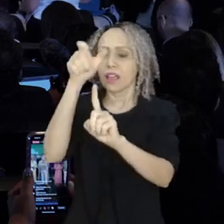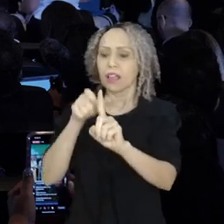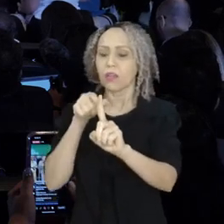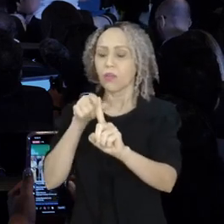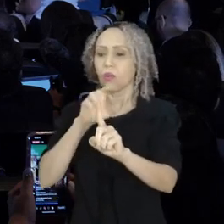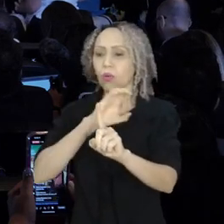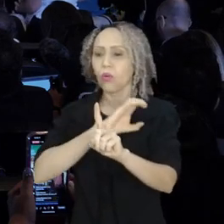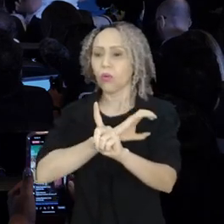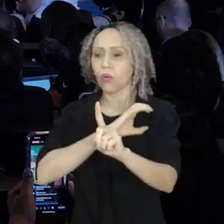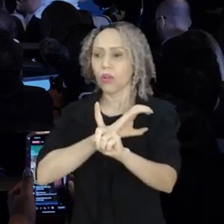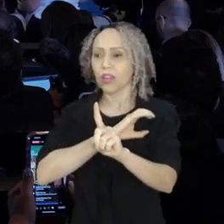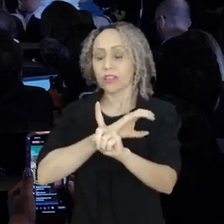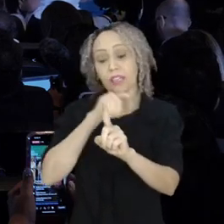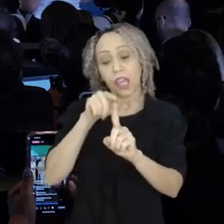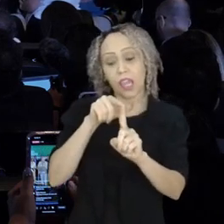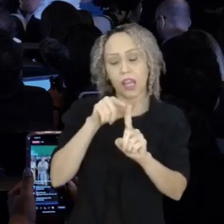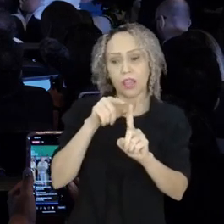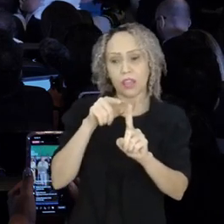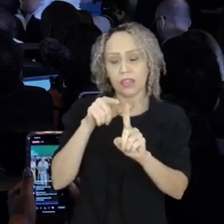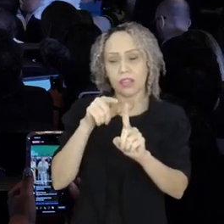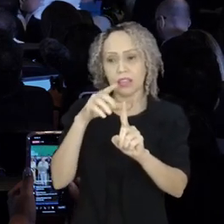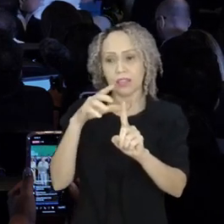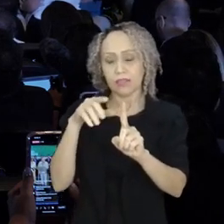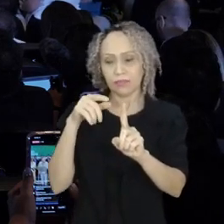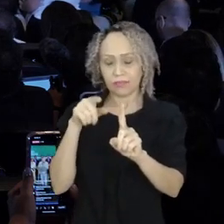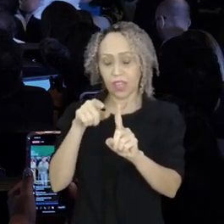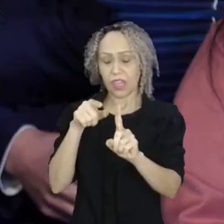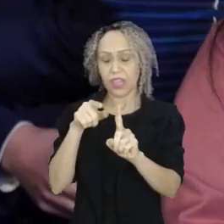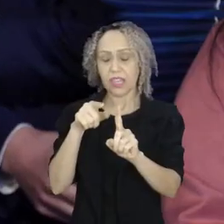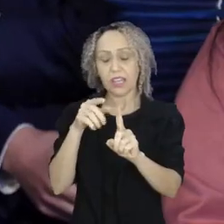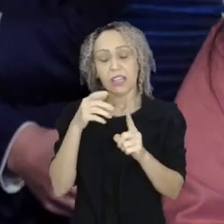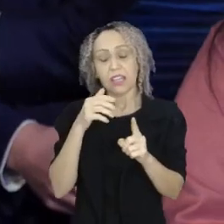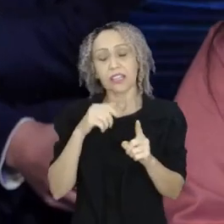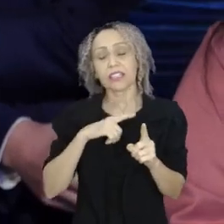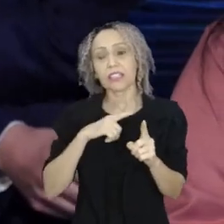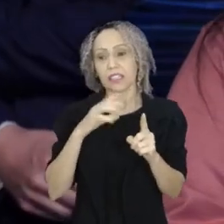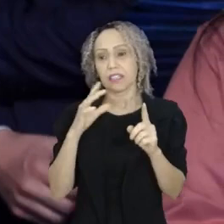de um companheiro, irmão de um companheiro,